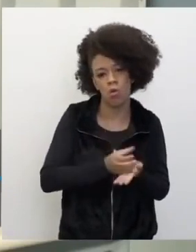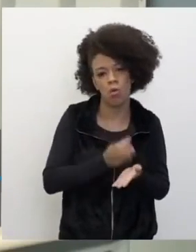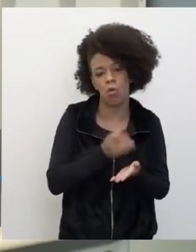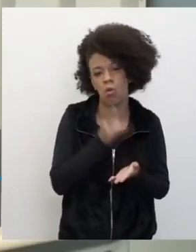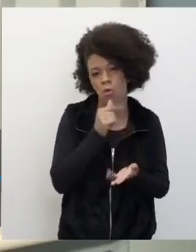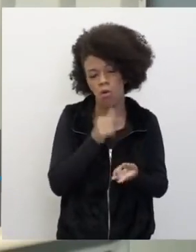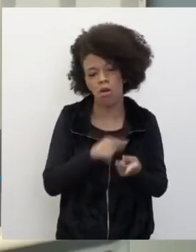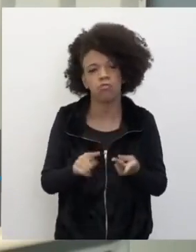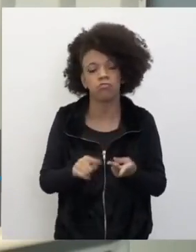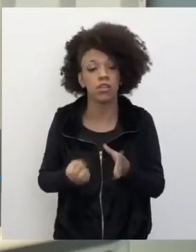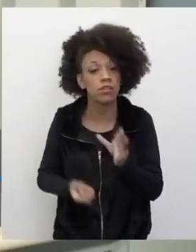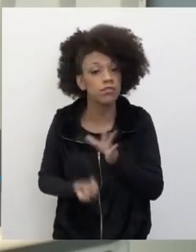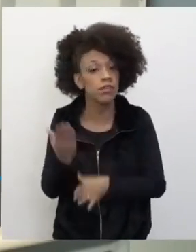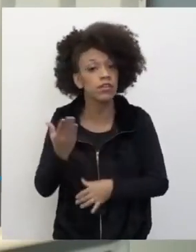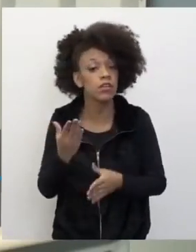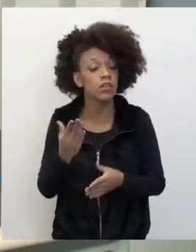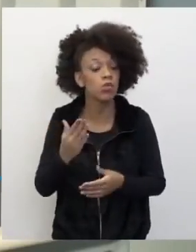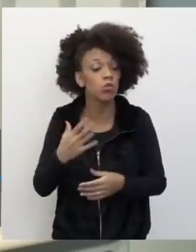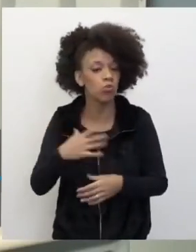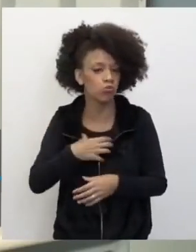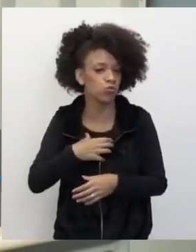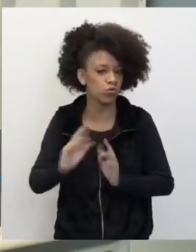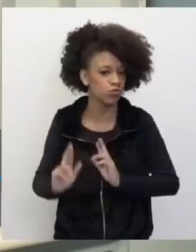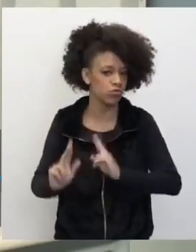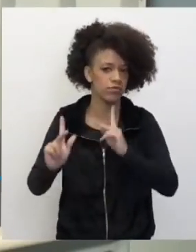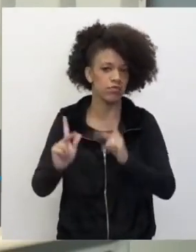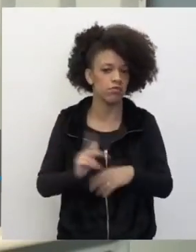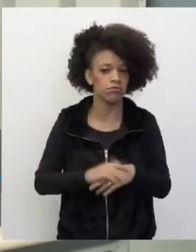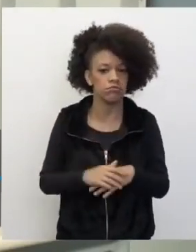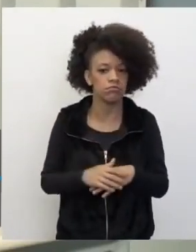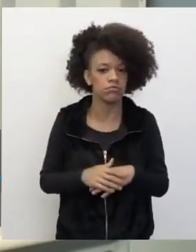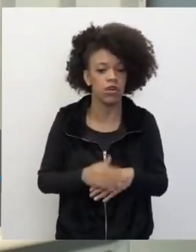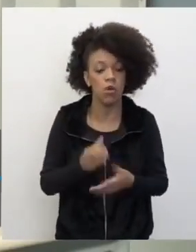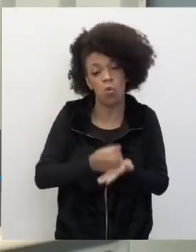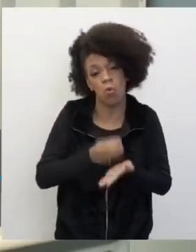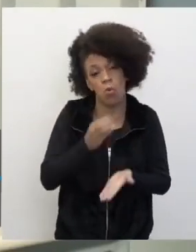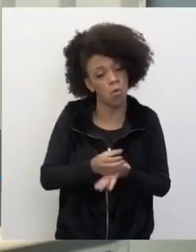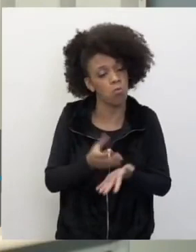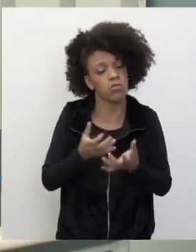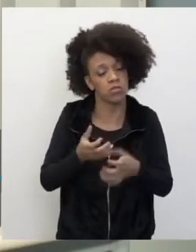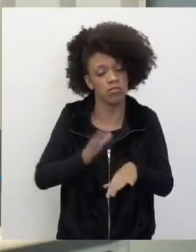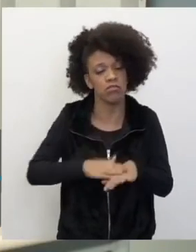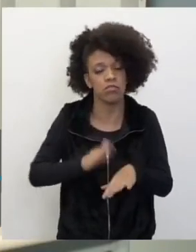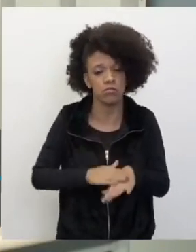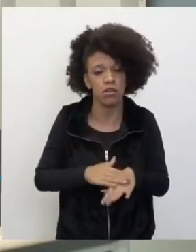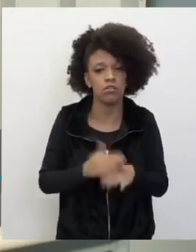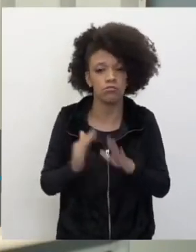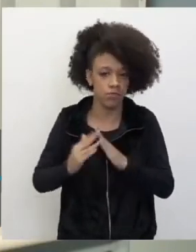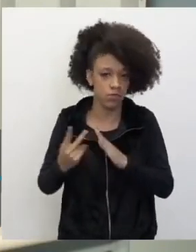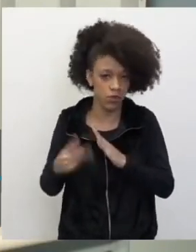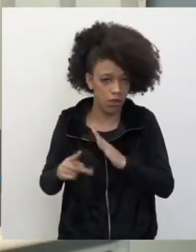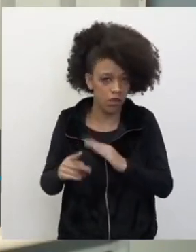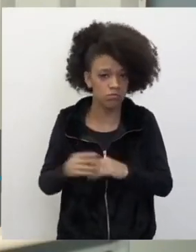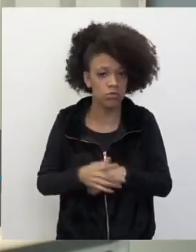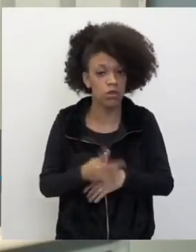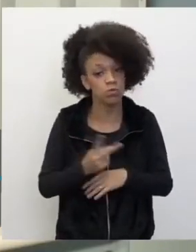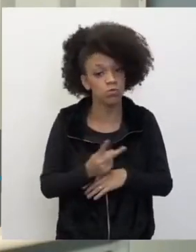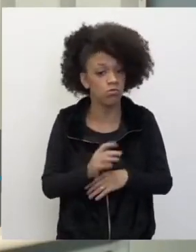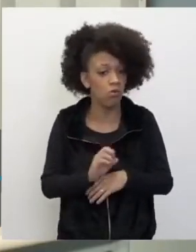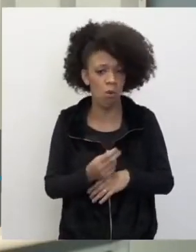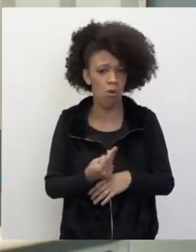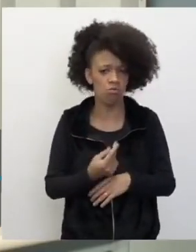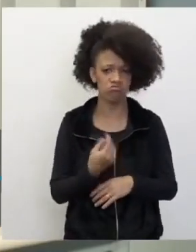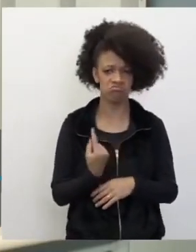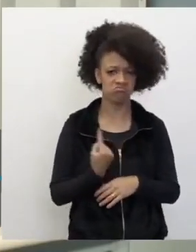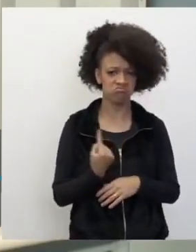água, cria uma composição diferente com copos, se você quiser fazer esse em casa, se você tiver 2 pessoas, ou sozinho